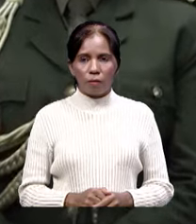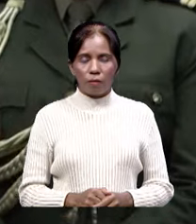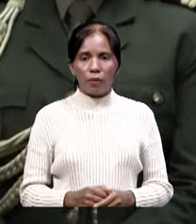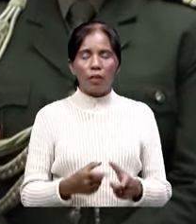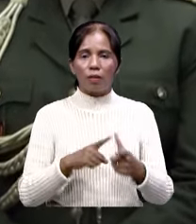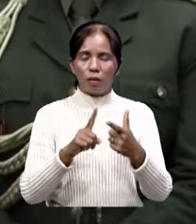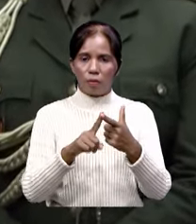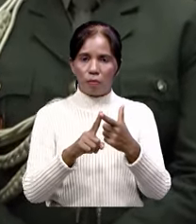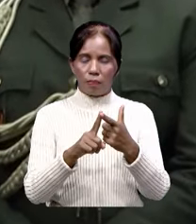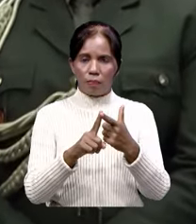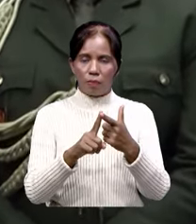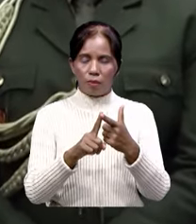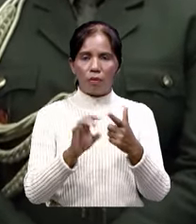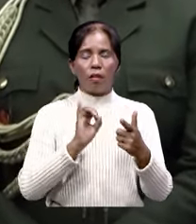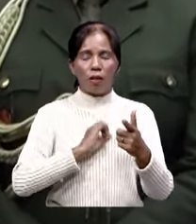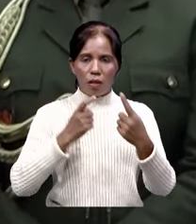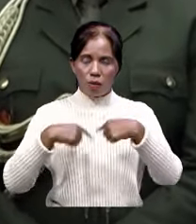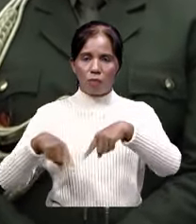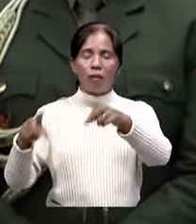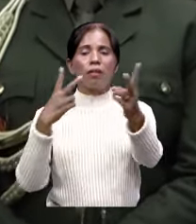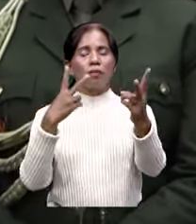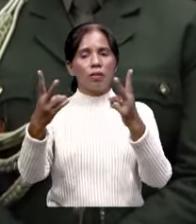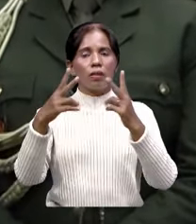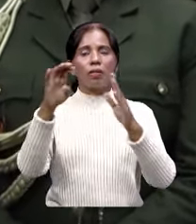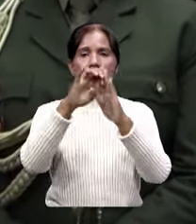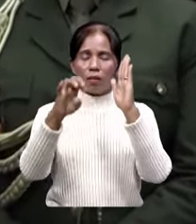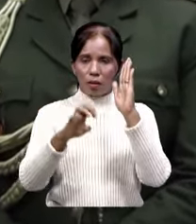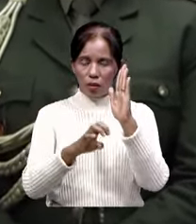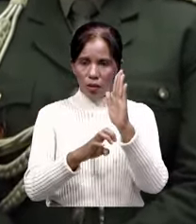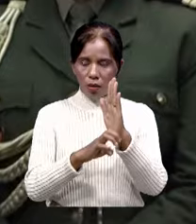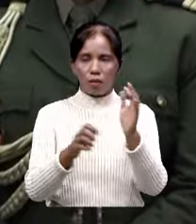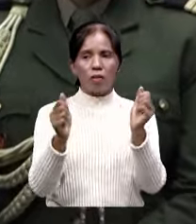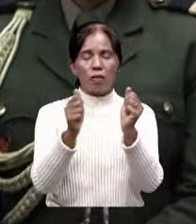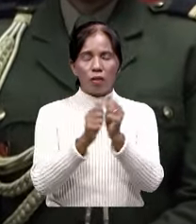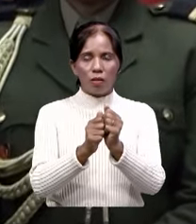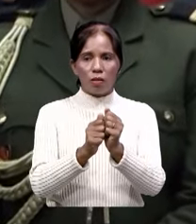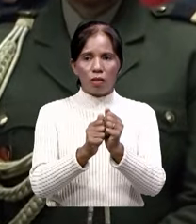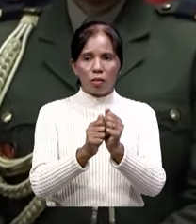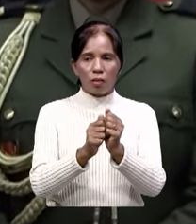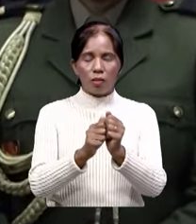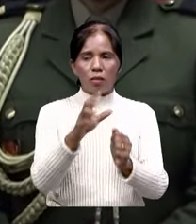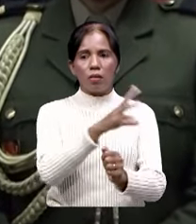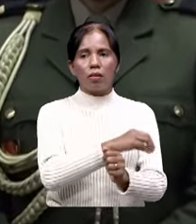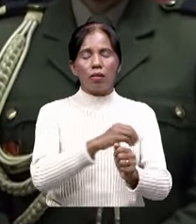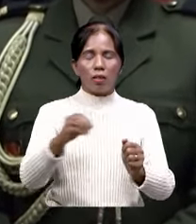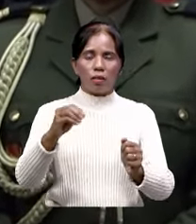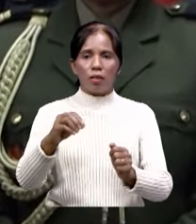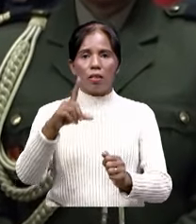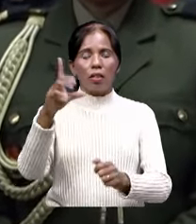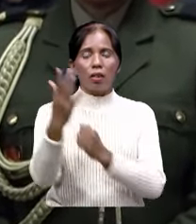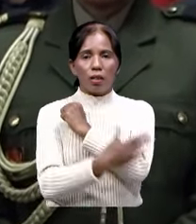depois lhe uma visita de Estado bilateral à República Popular de Laos.